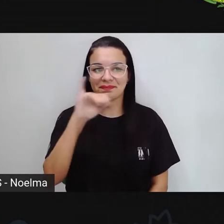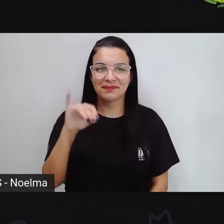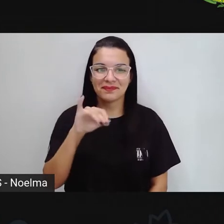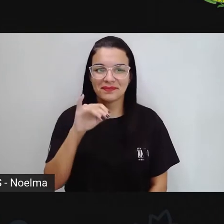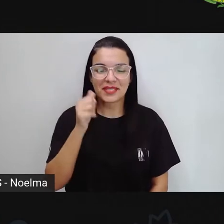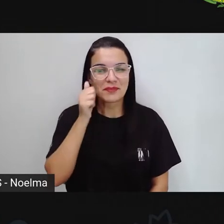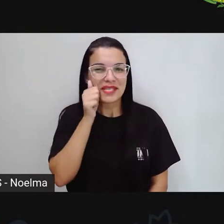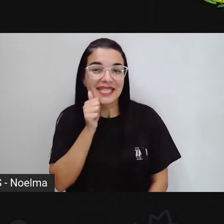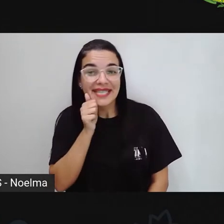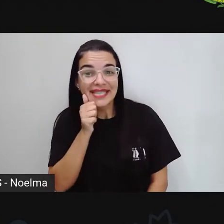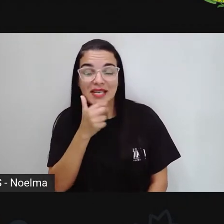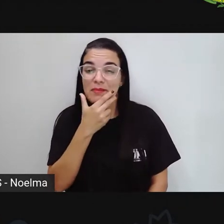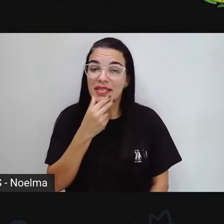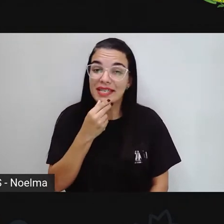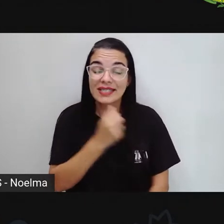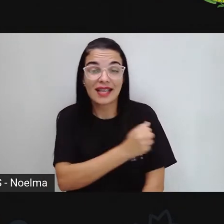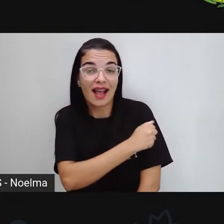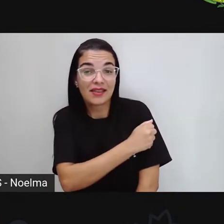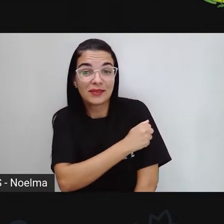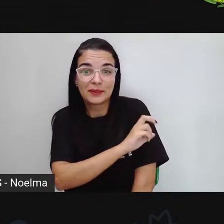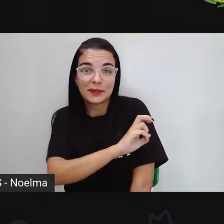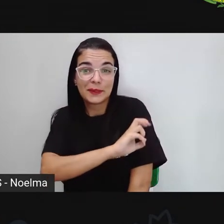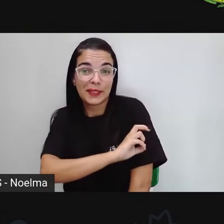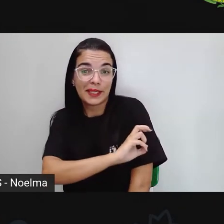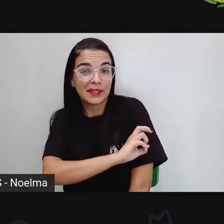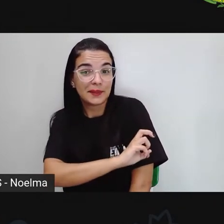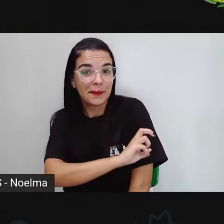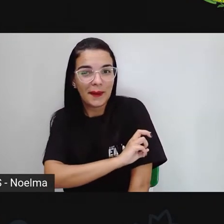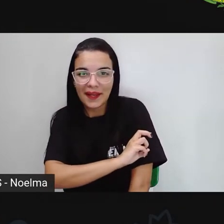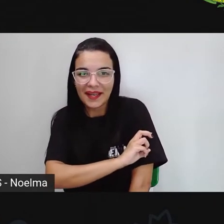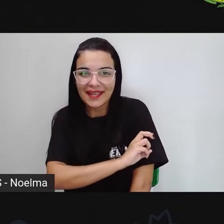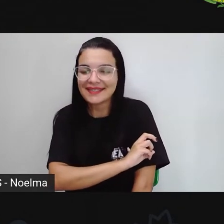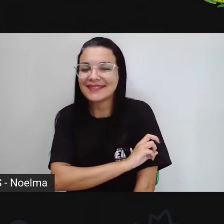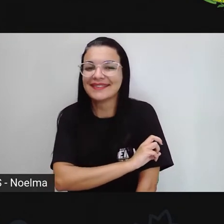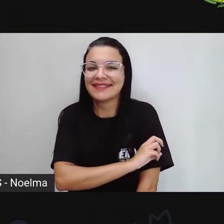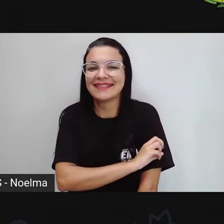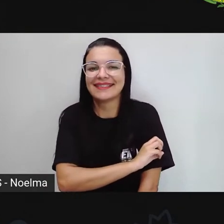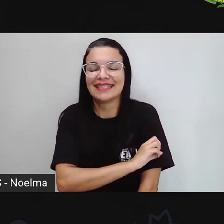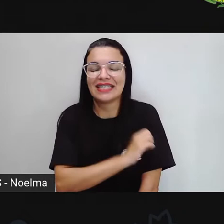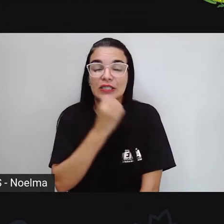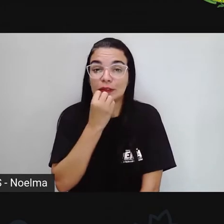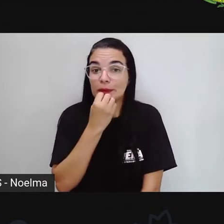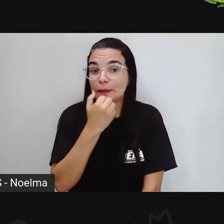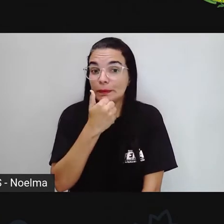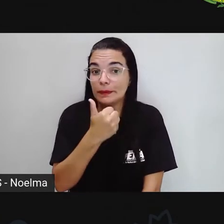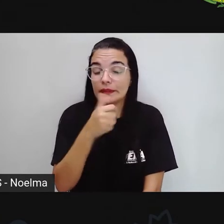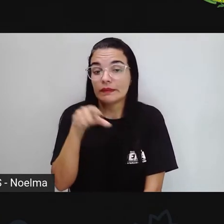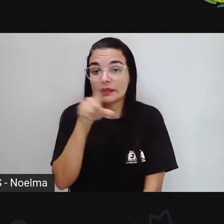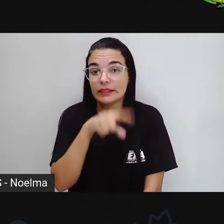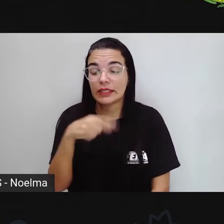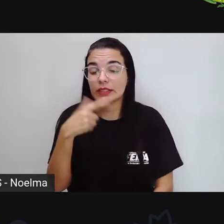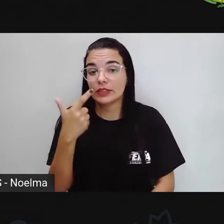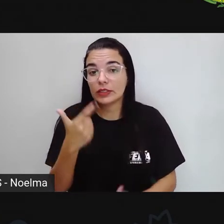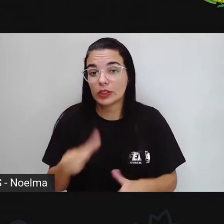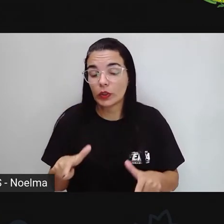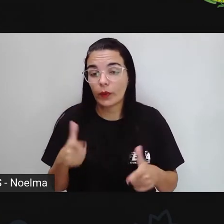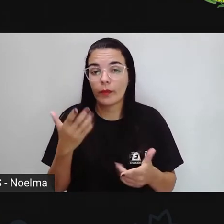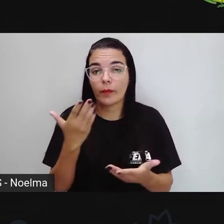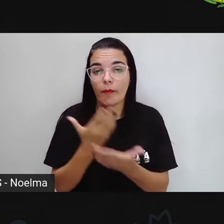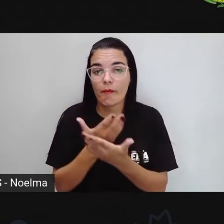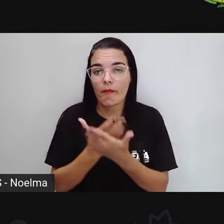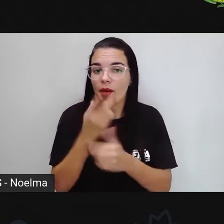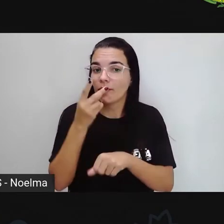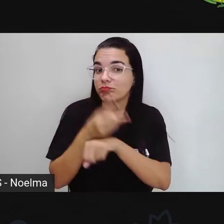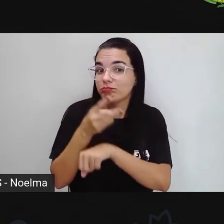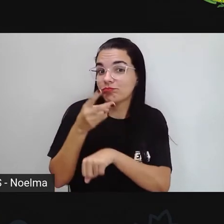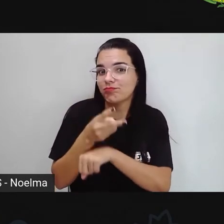Olá, meninos e meninas aí do quinto ano, olhem só, nós estamos aqui para mais uma videoaula, não